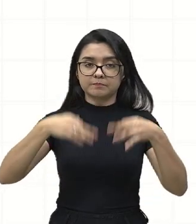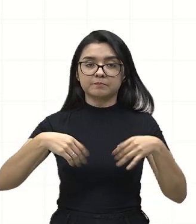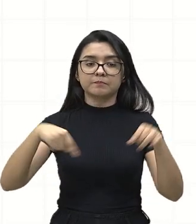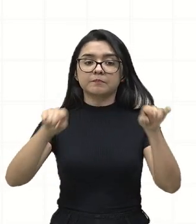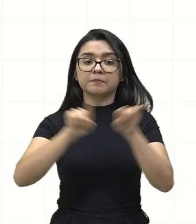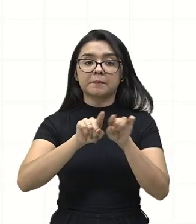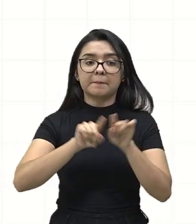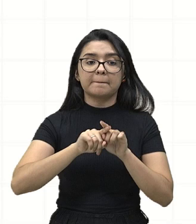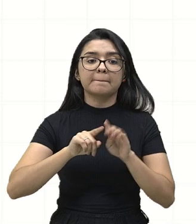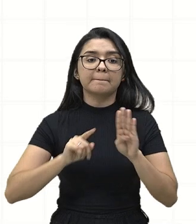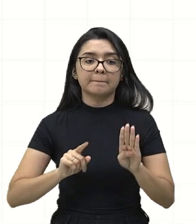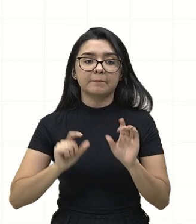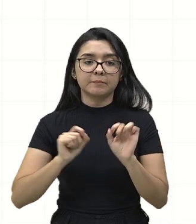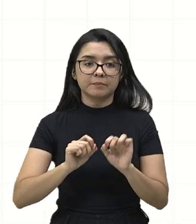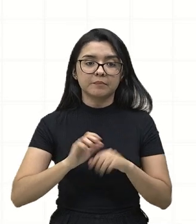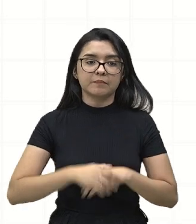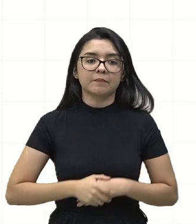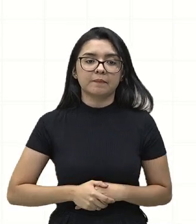item B